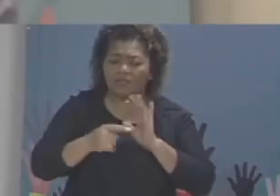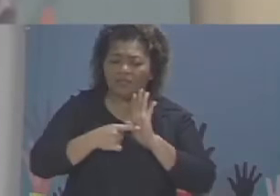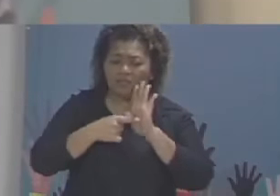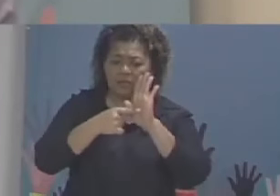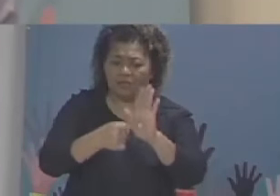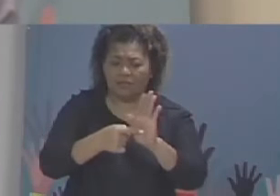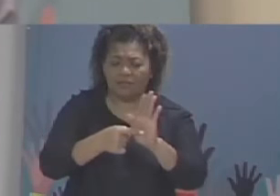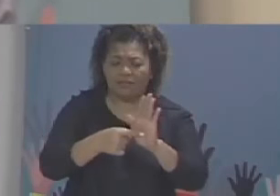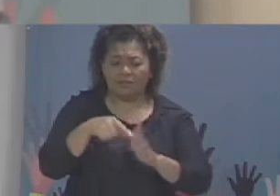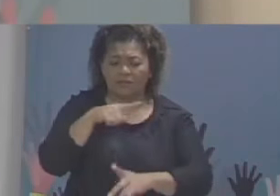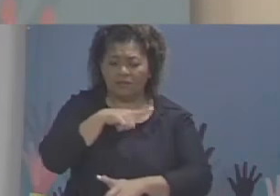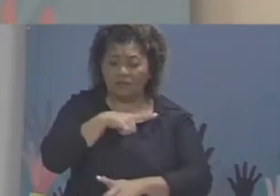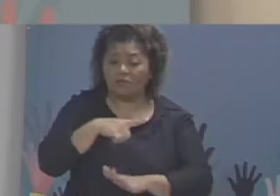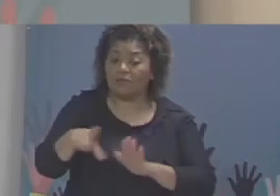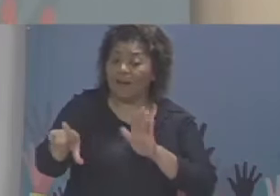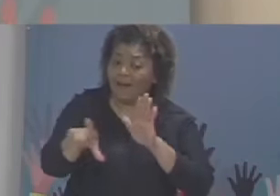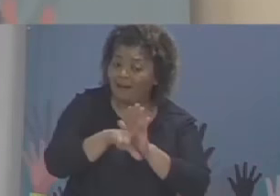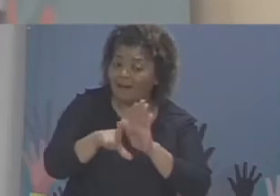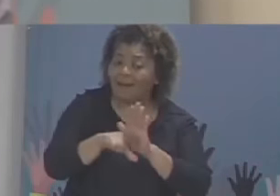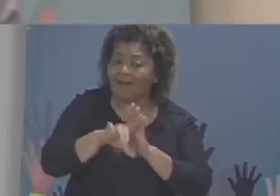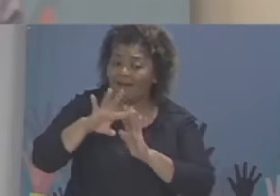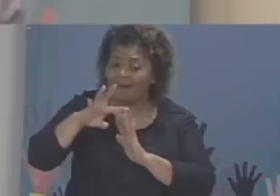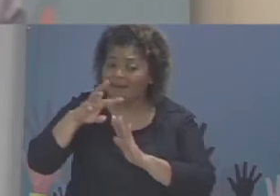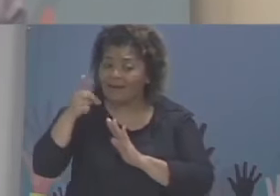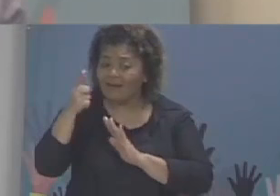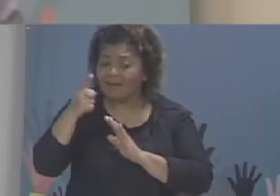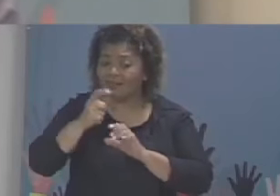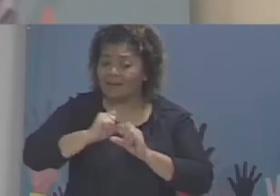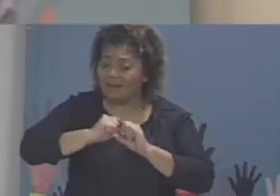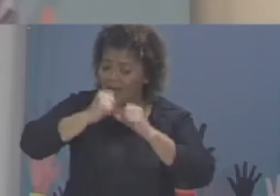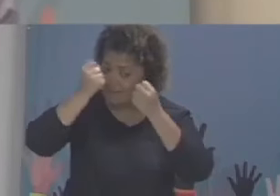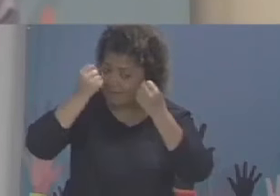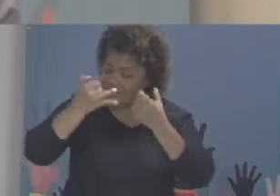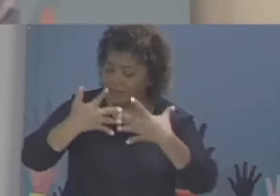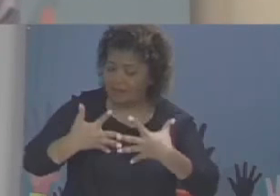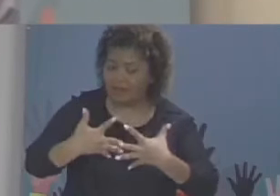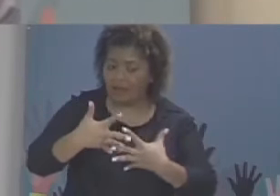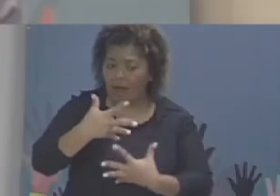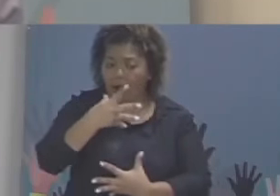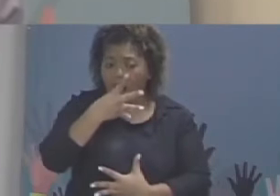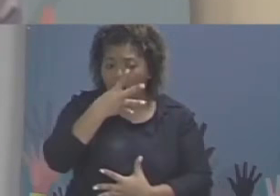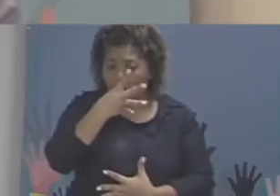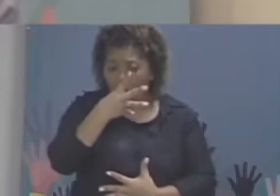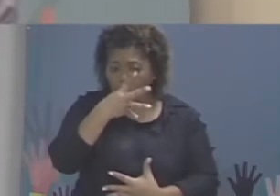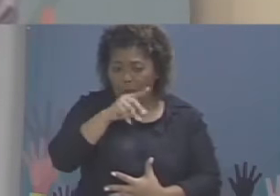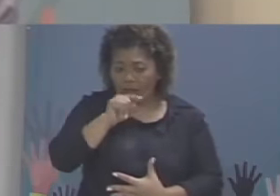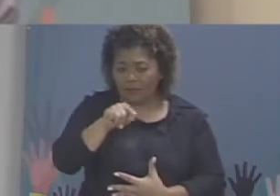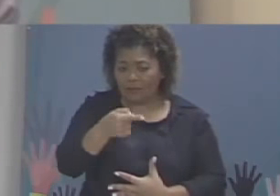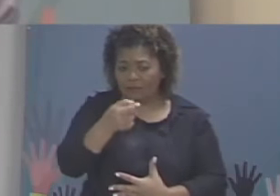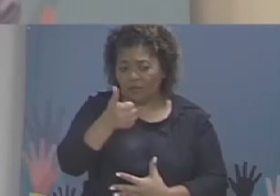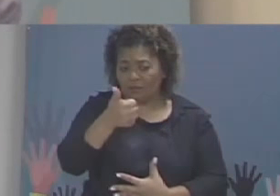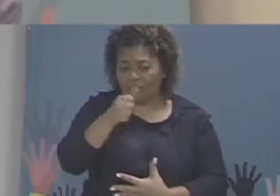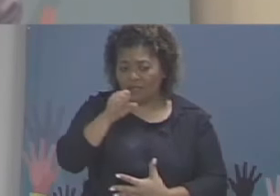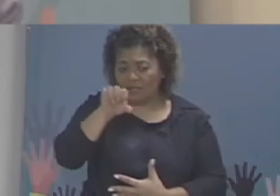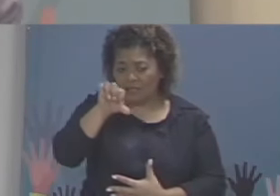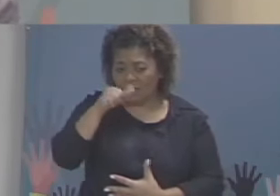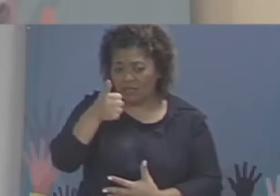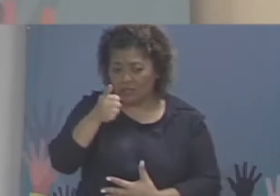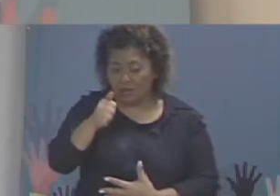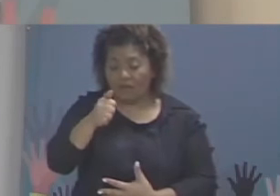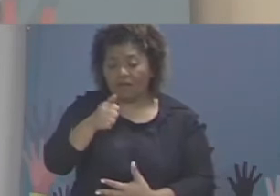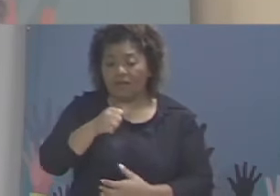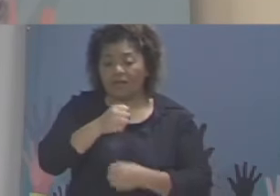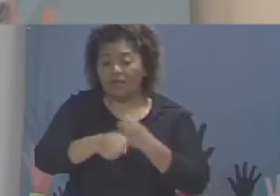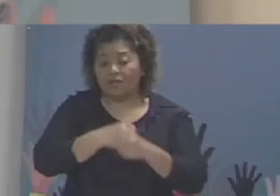temos uma lei clara em relação ao exercício profissional da psicologia no Brasil, que é a Lei 4.119, do dia 27 de agosto de 1962,